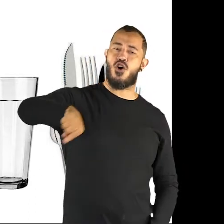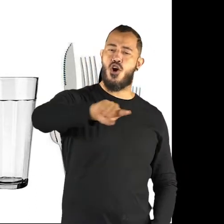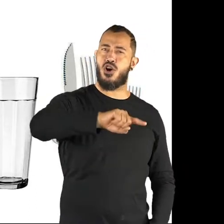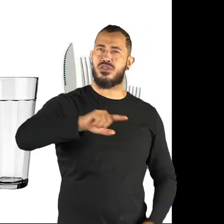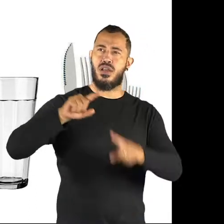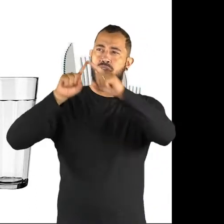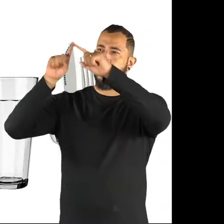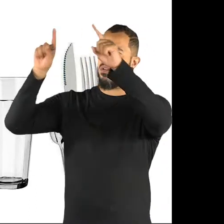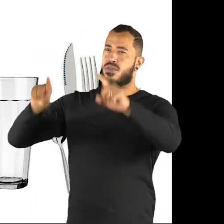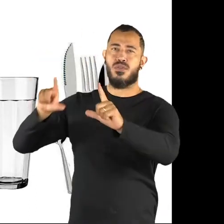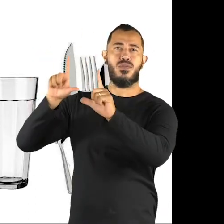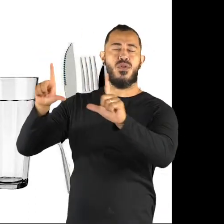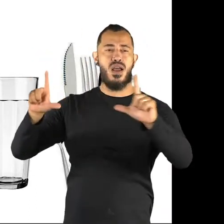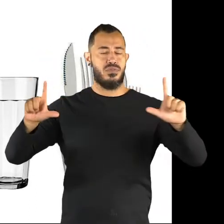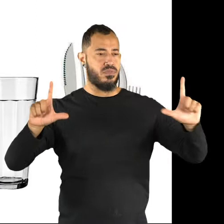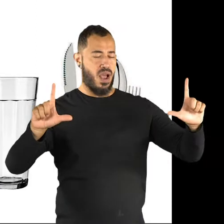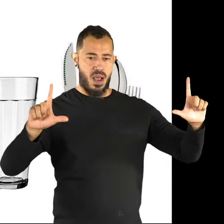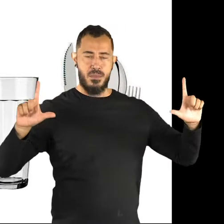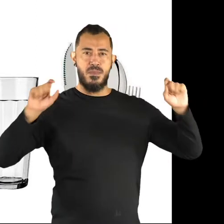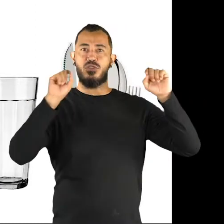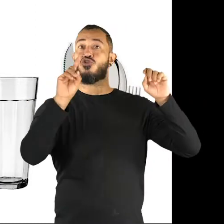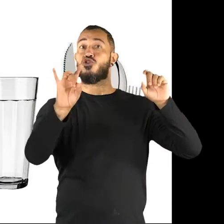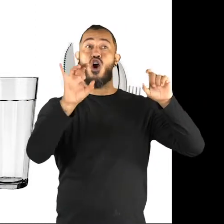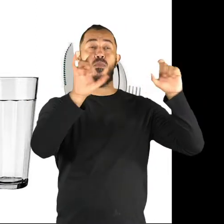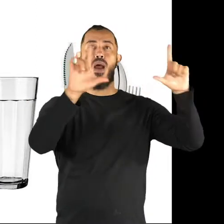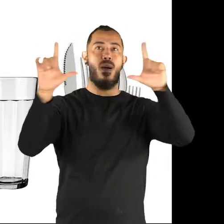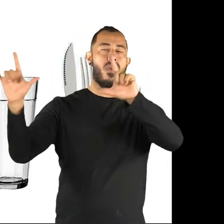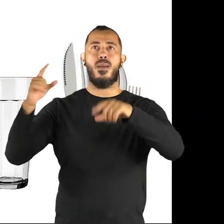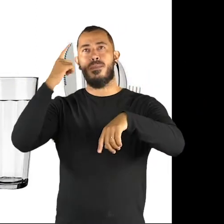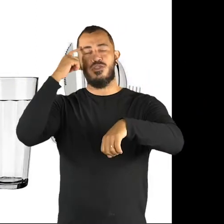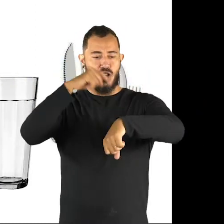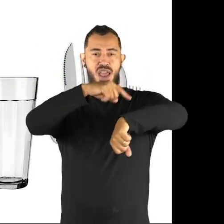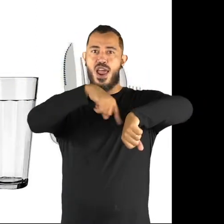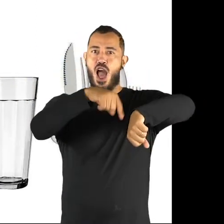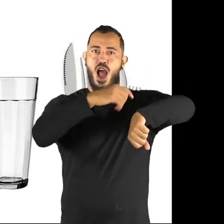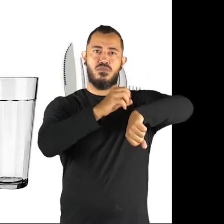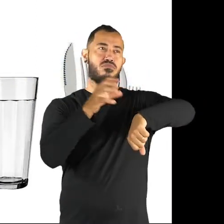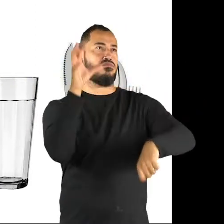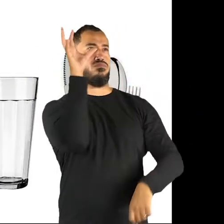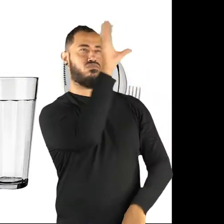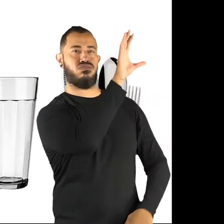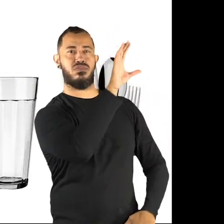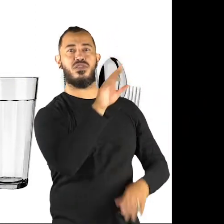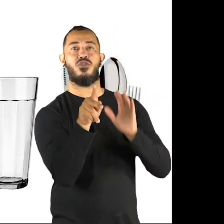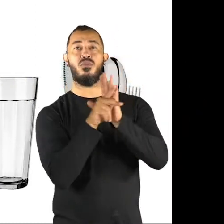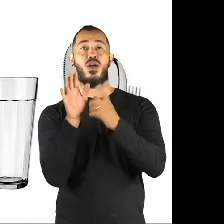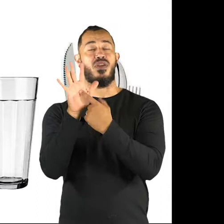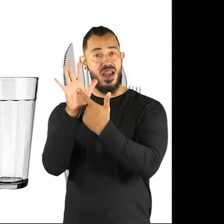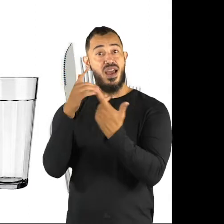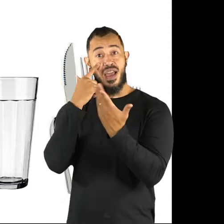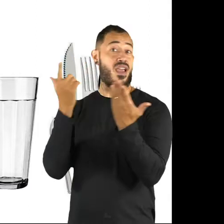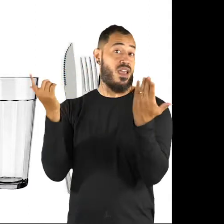dentro, fosse só os frames, só a moldura, pensou em relógios, pensou em vários elementos, como nessa apresentação que ela também